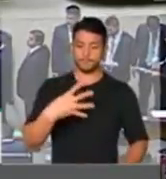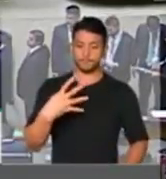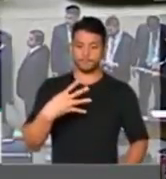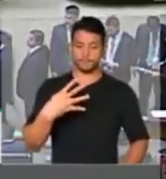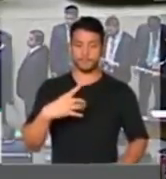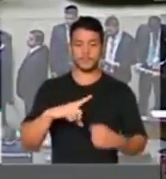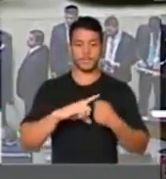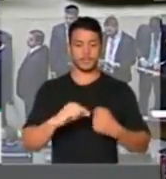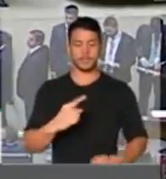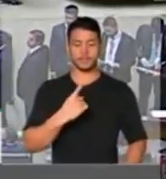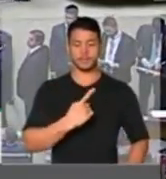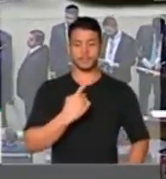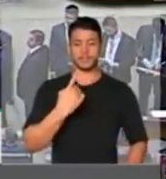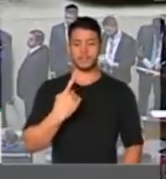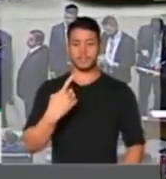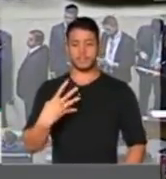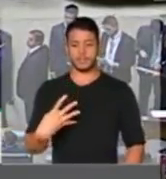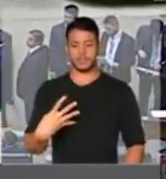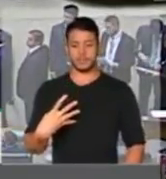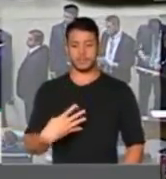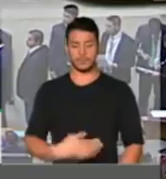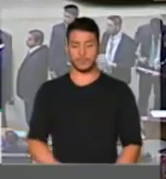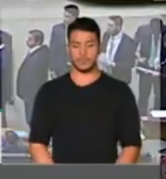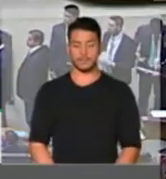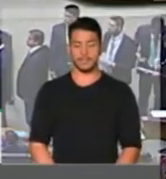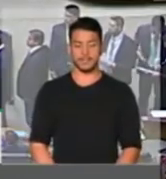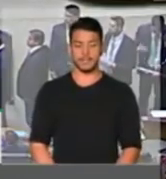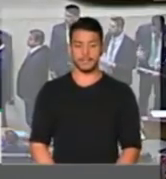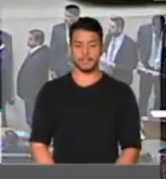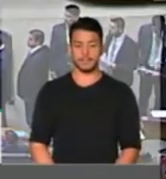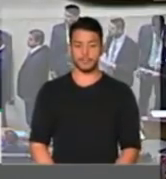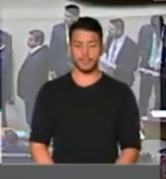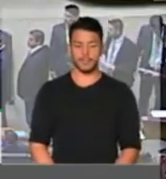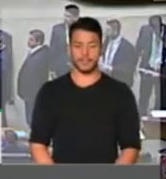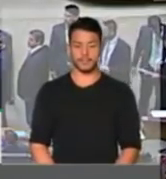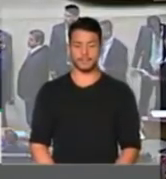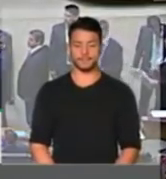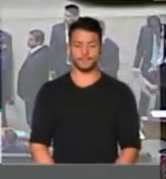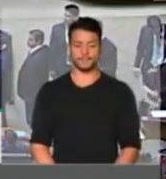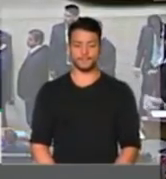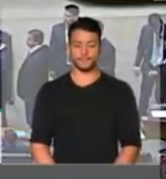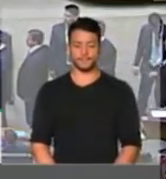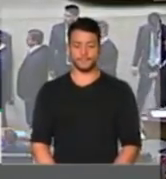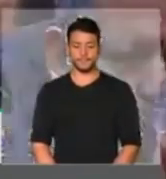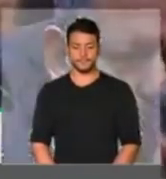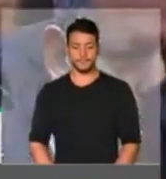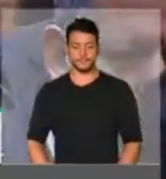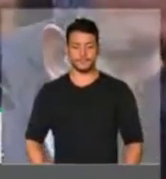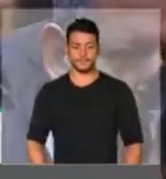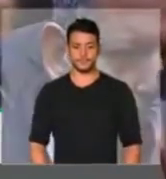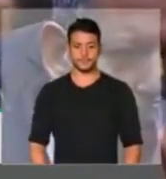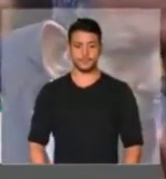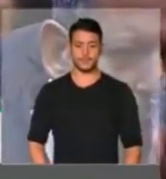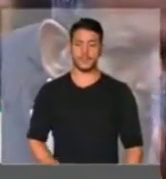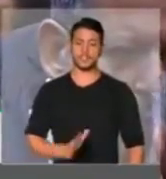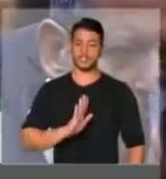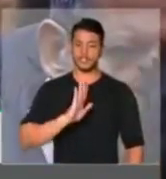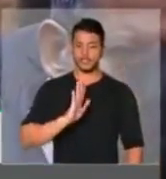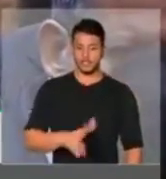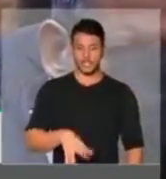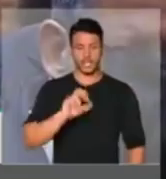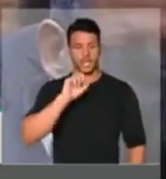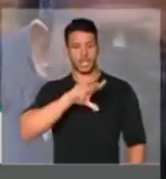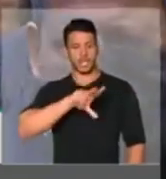114, combinado com o artigo 95 e com o inciso 1º do artigo 175, presidente. A gente vê diversas falas aqui de